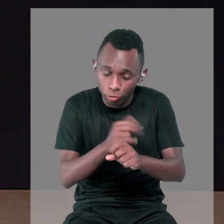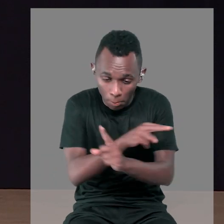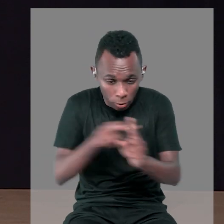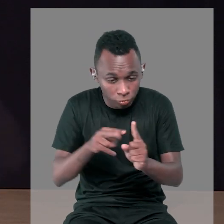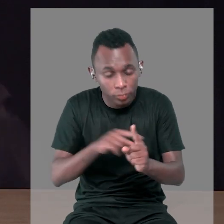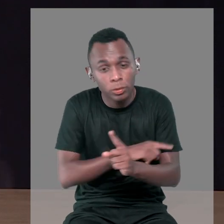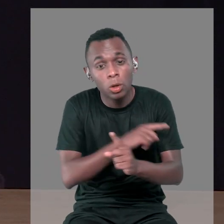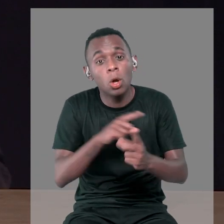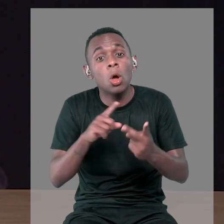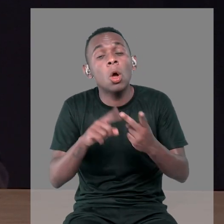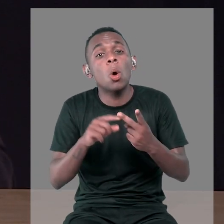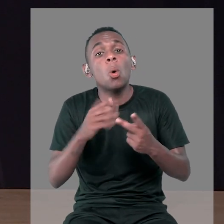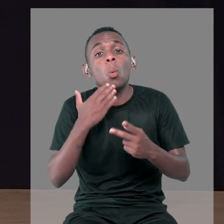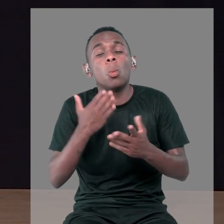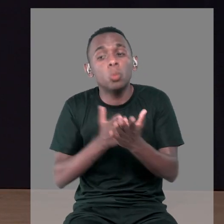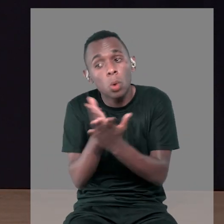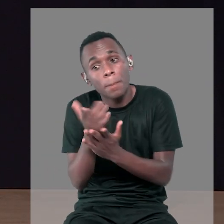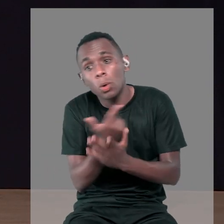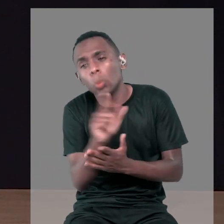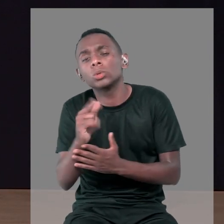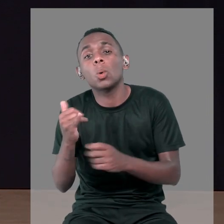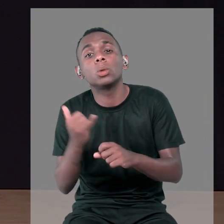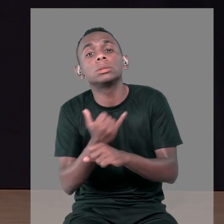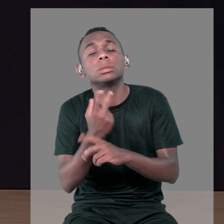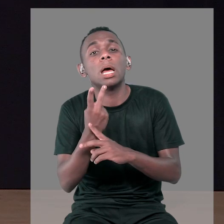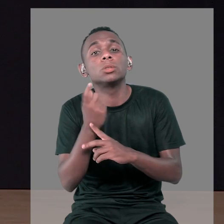vista estratégico, o que acontece do ponto de